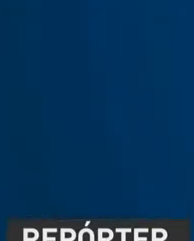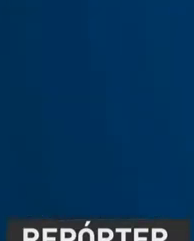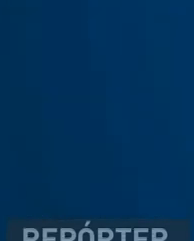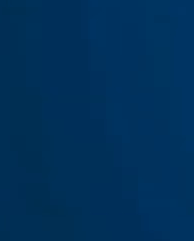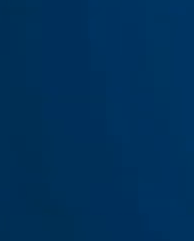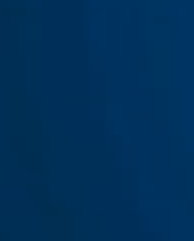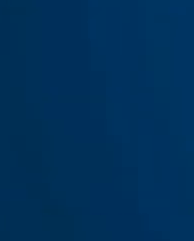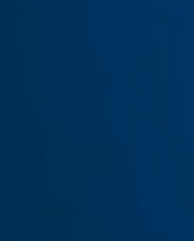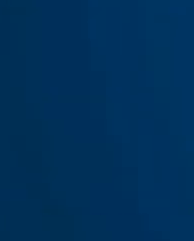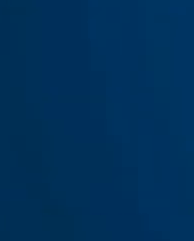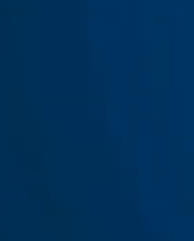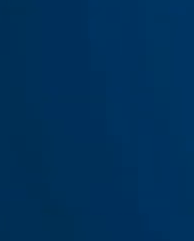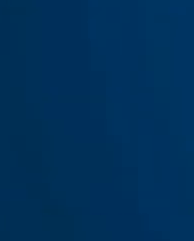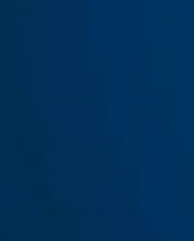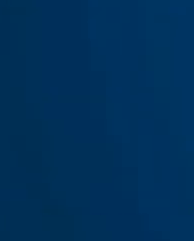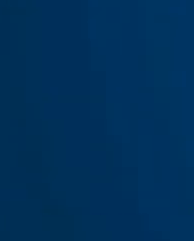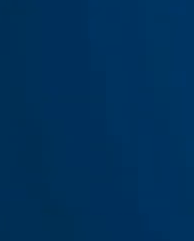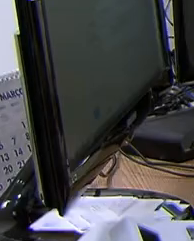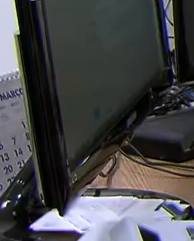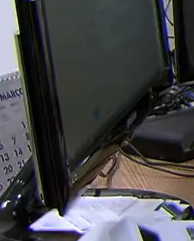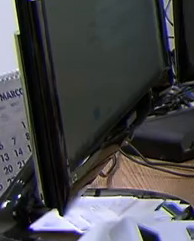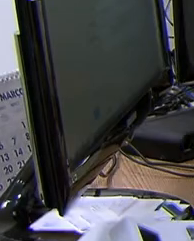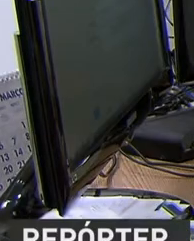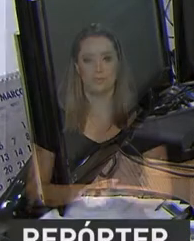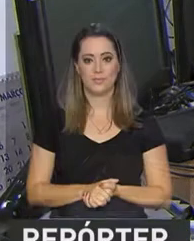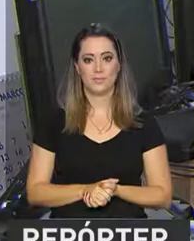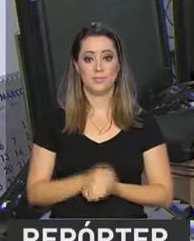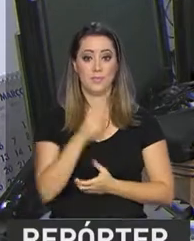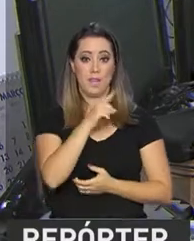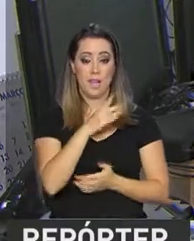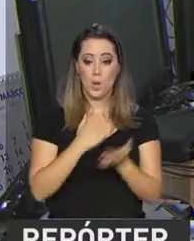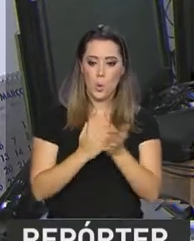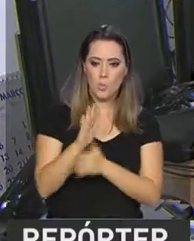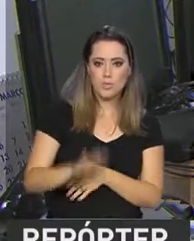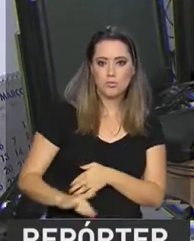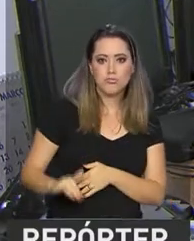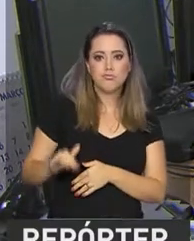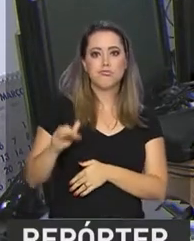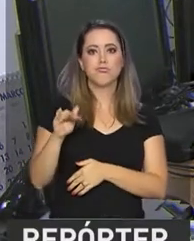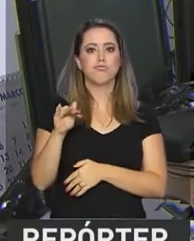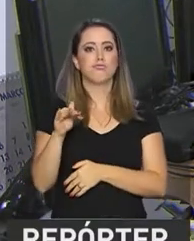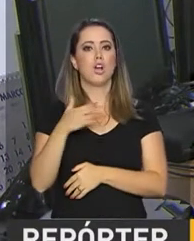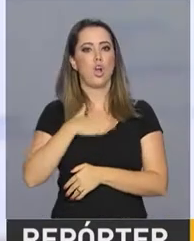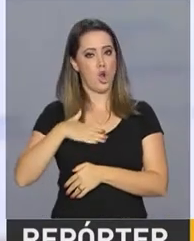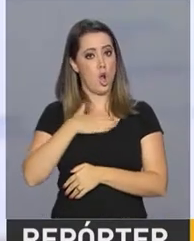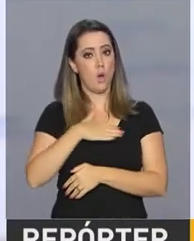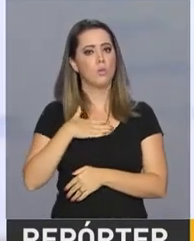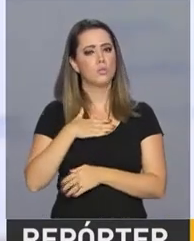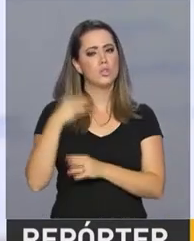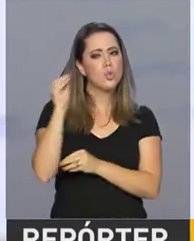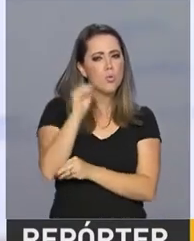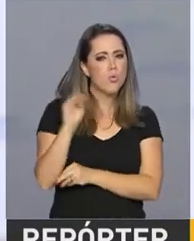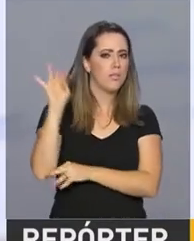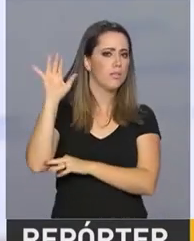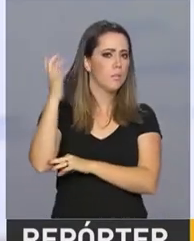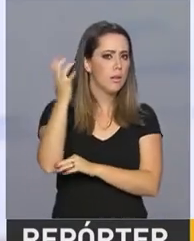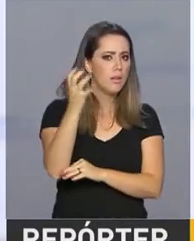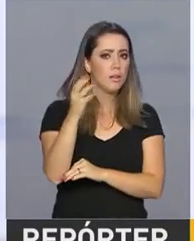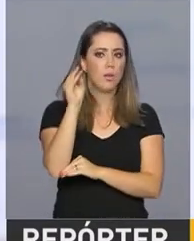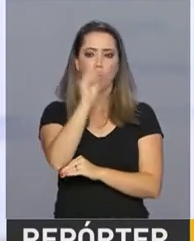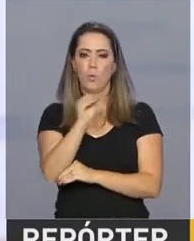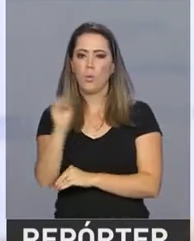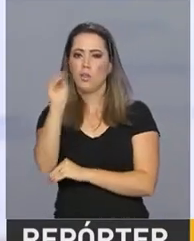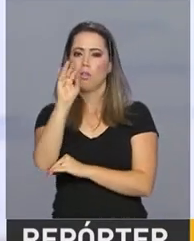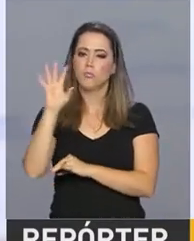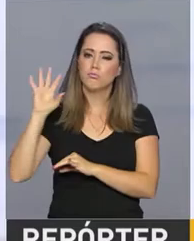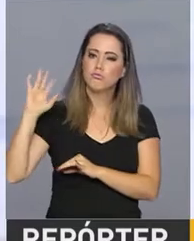8º Fórum Mundial da Água. Janaína, desde pequena, se interessa por temas como sustentabilidade e